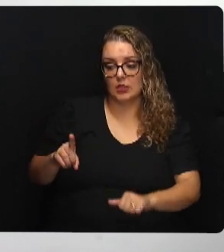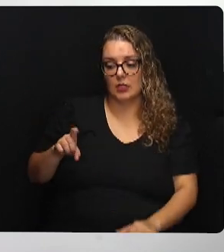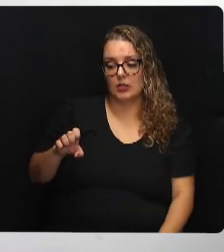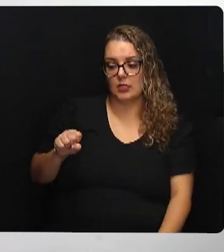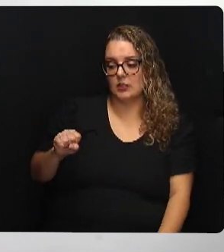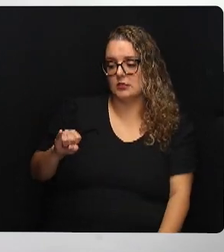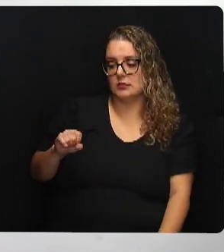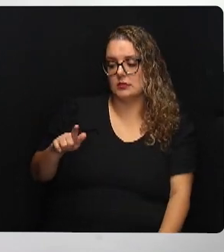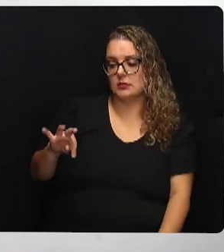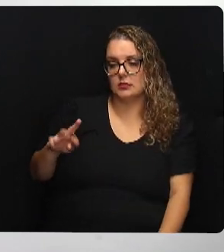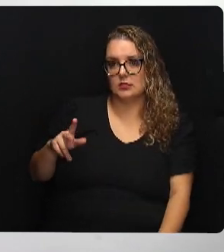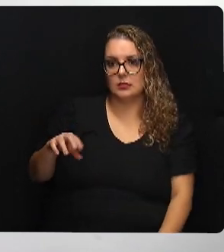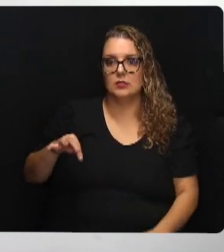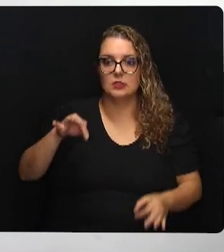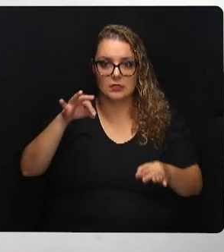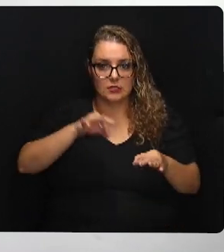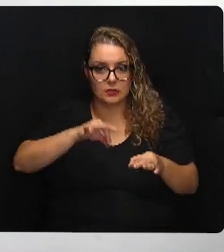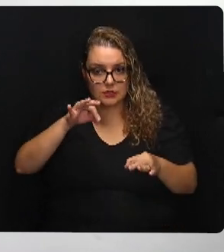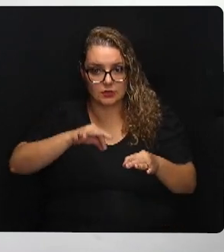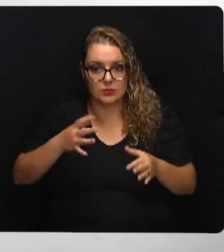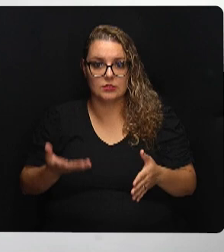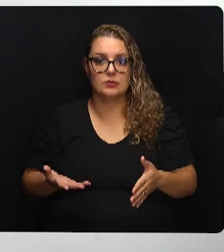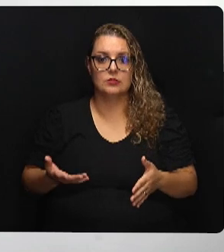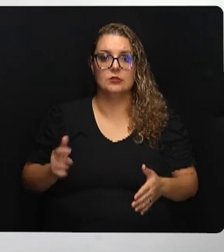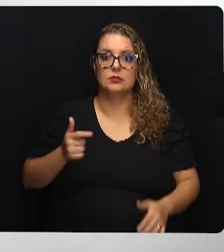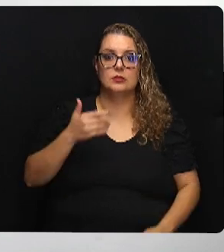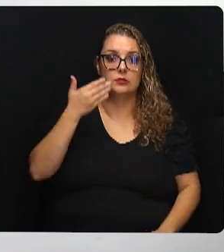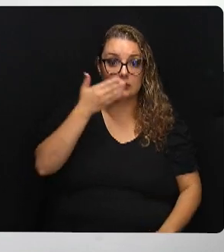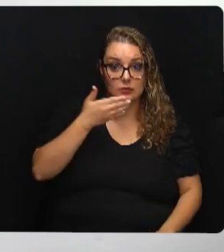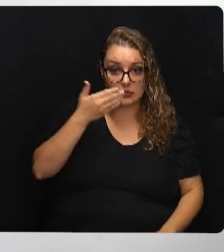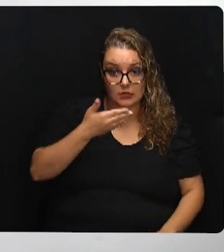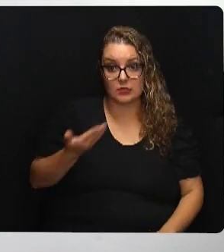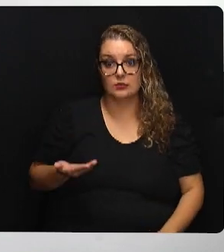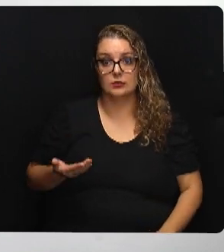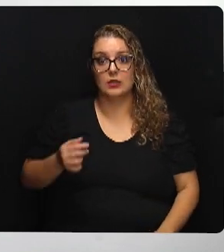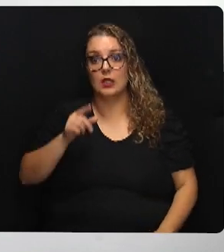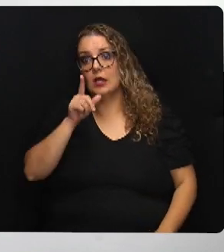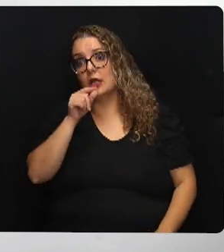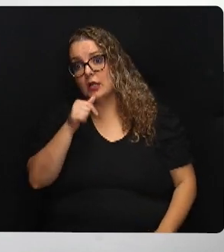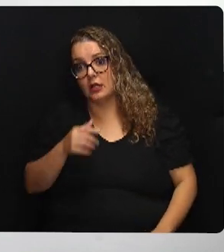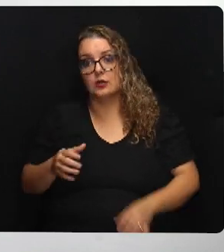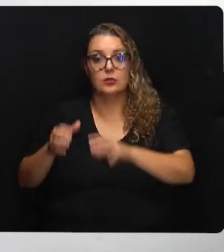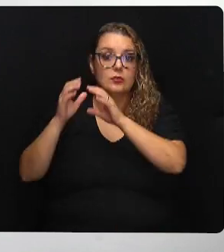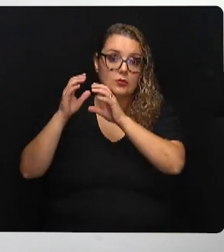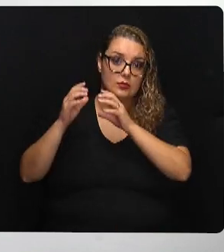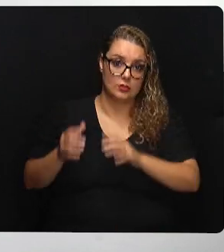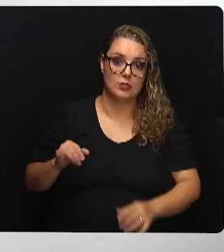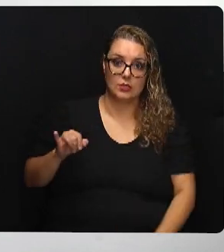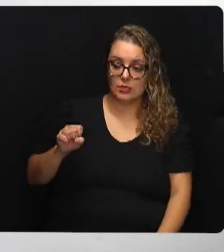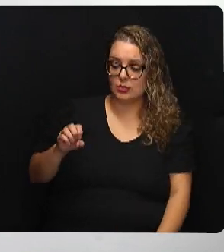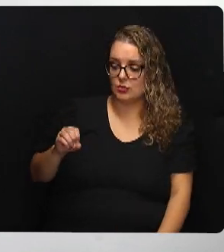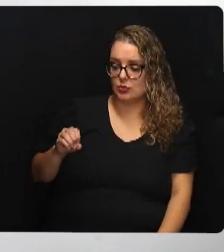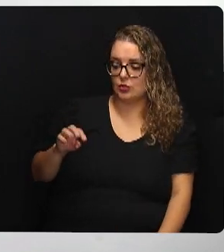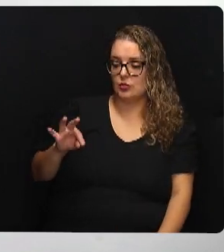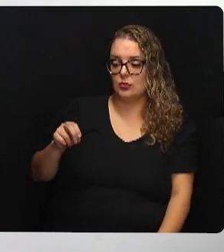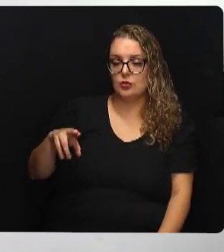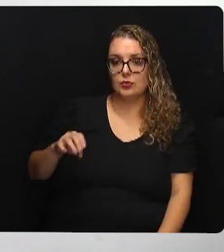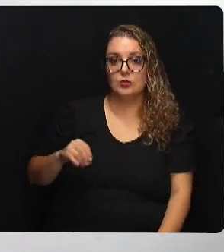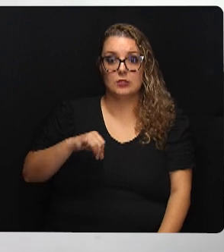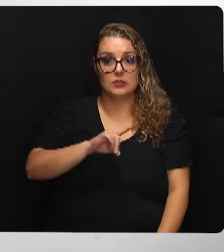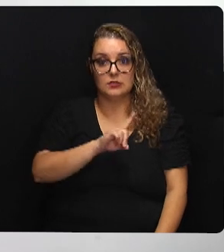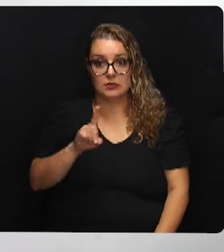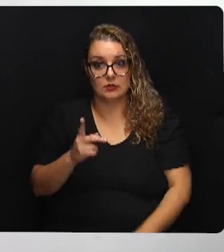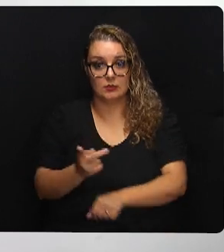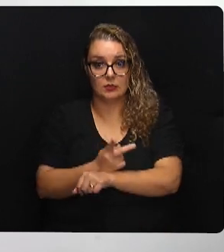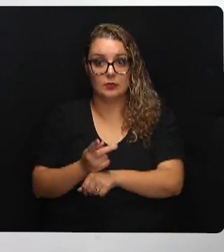desidratação. Então, chás sem açúcar, água de coco e isotônicos, e se